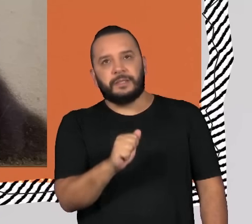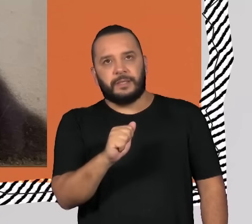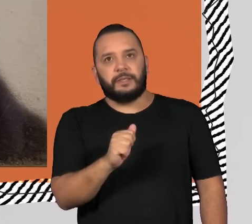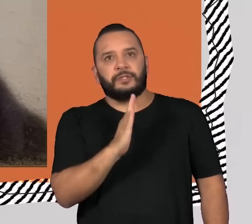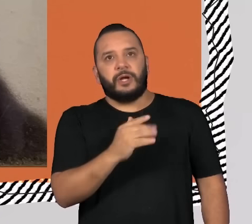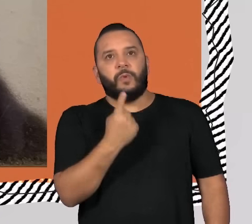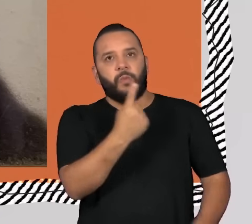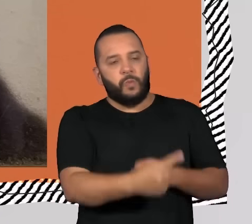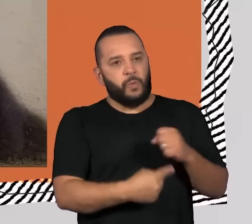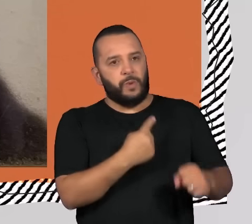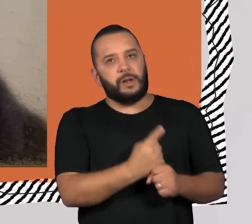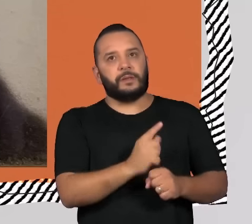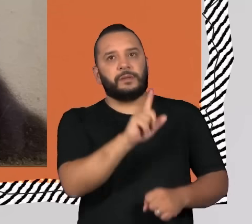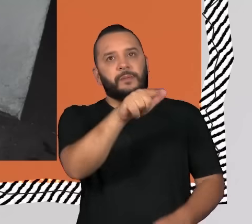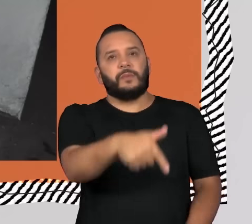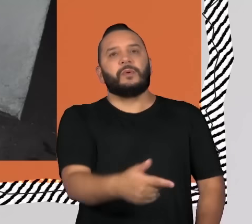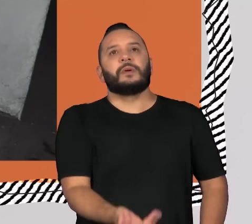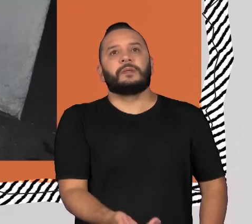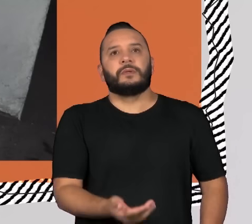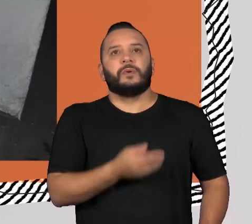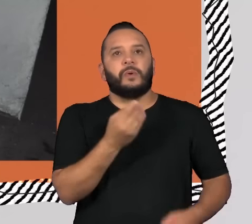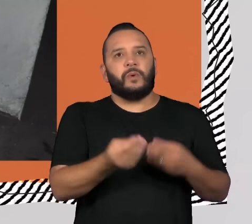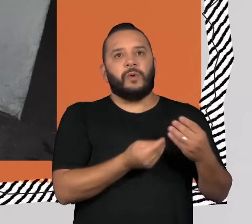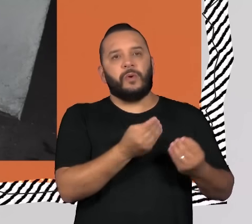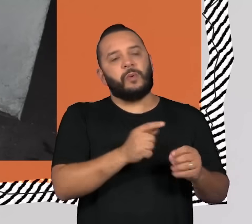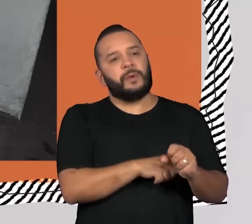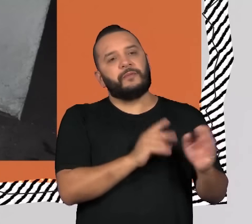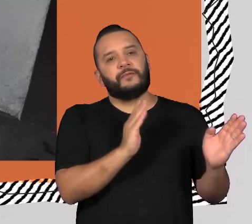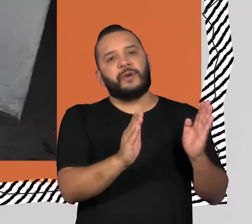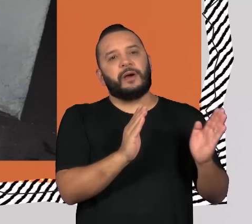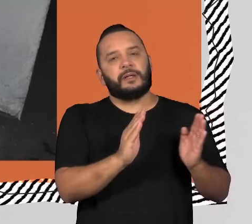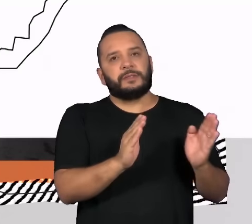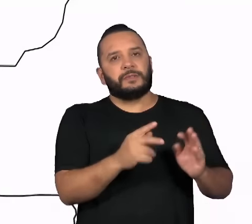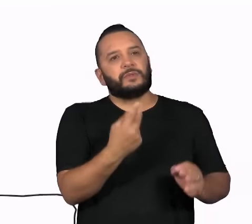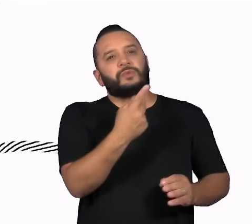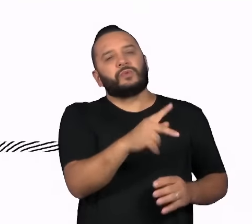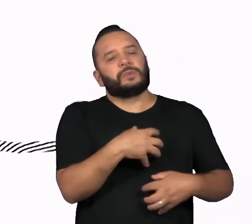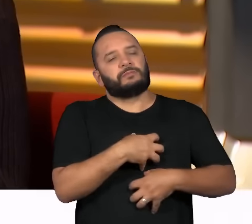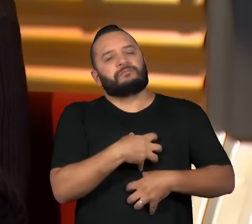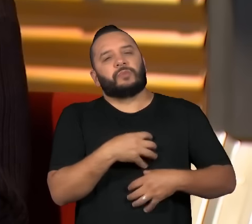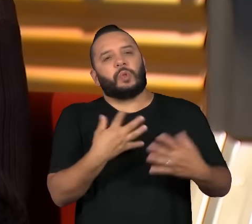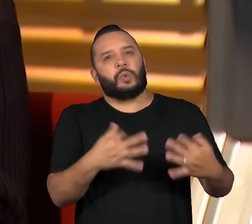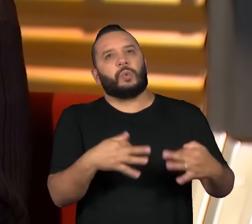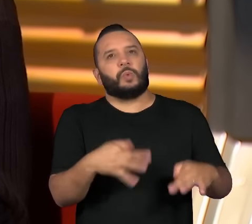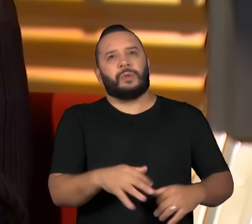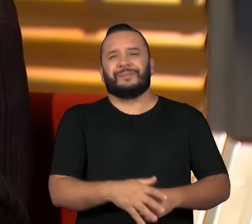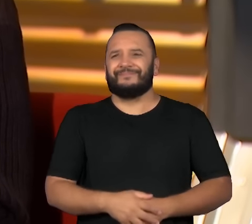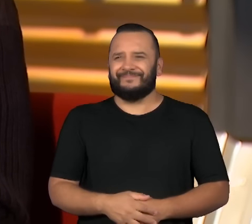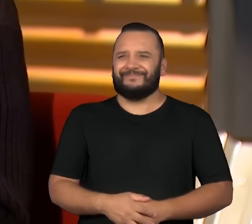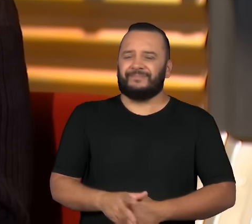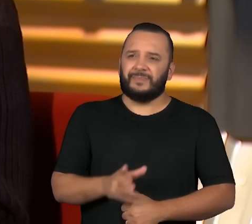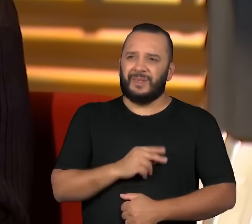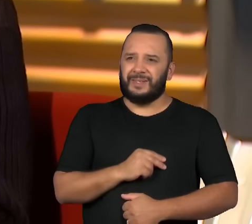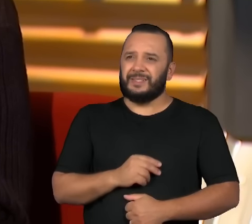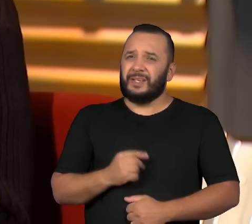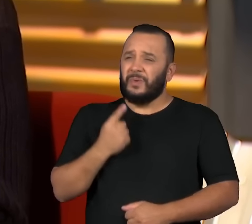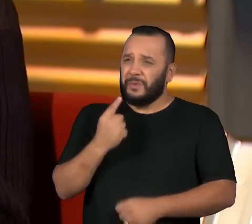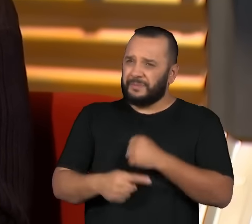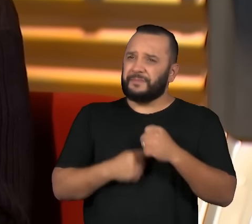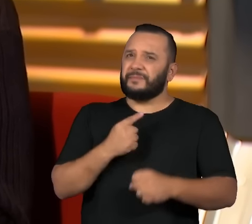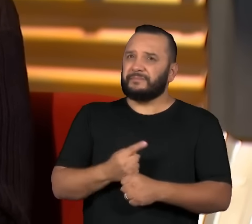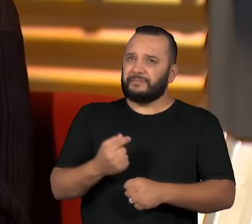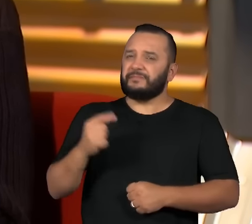um ano, em que fase do luto que você está? Putz, mano, um ano foi